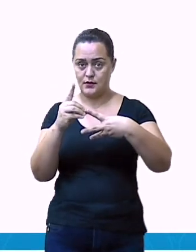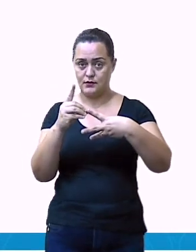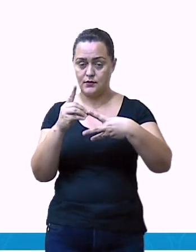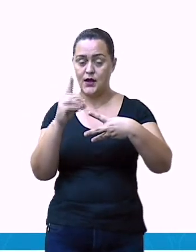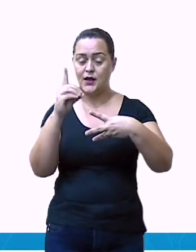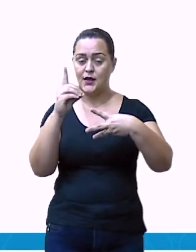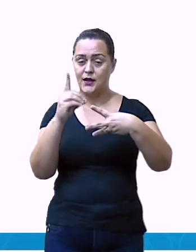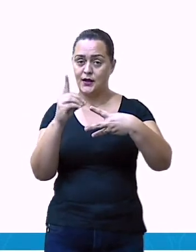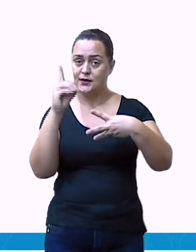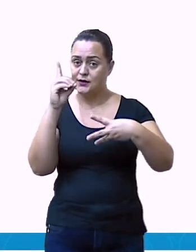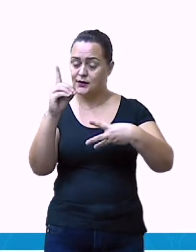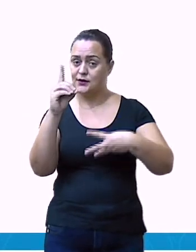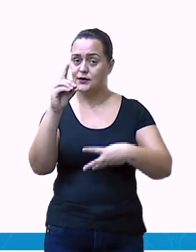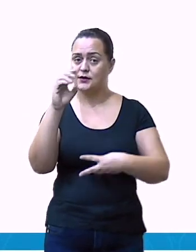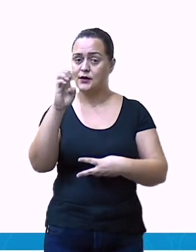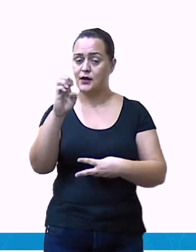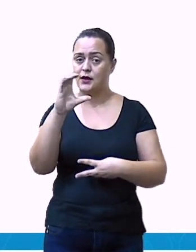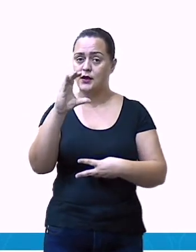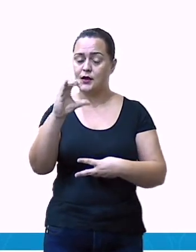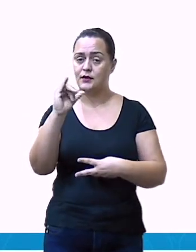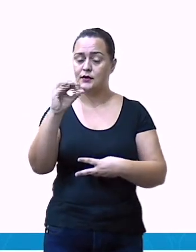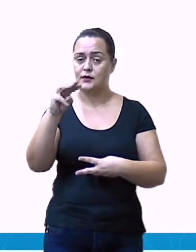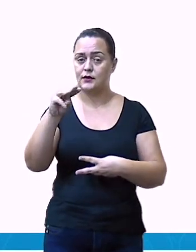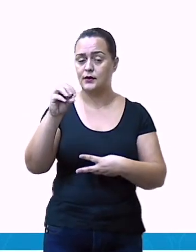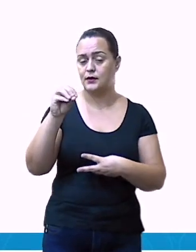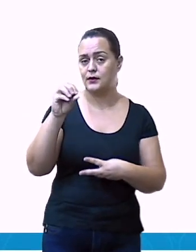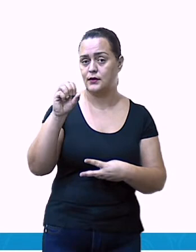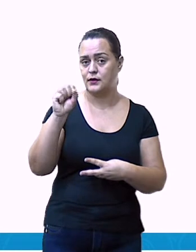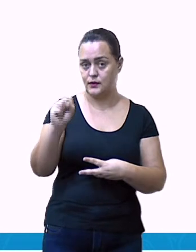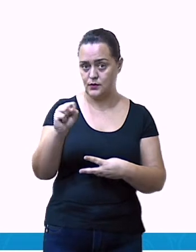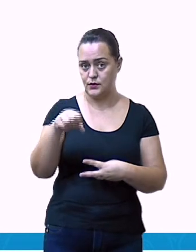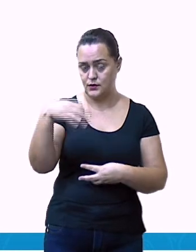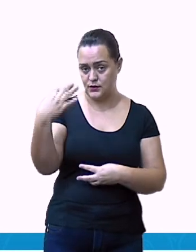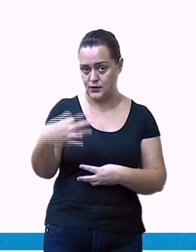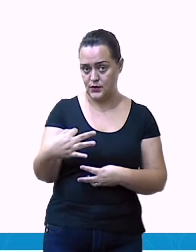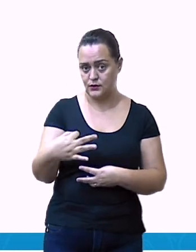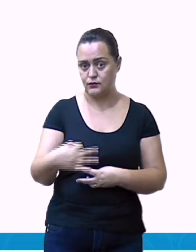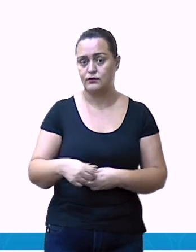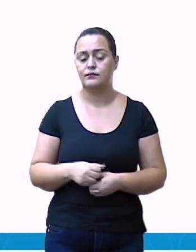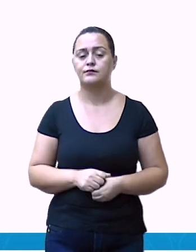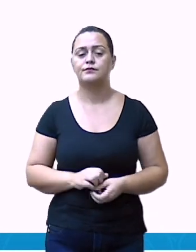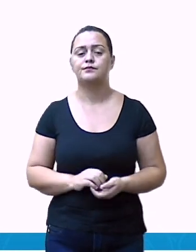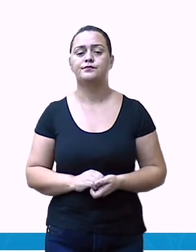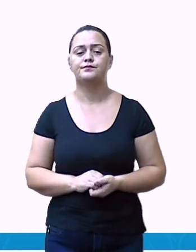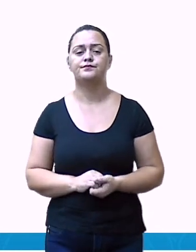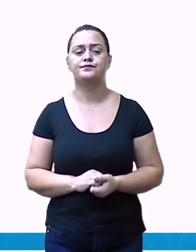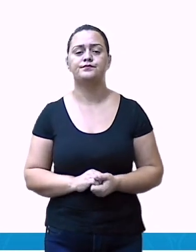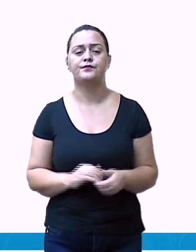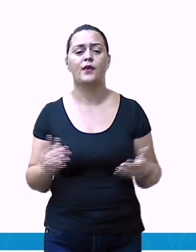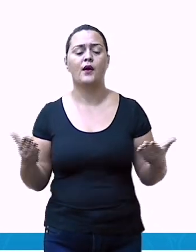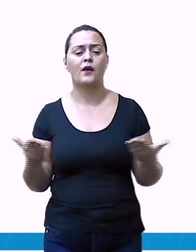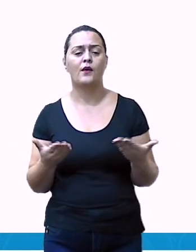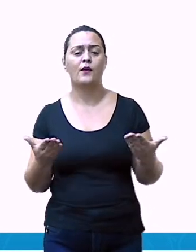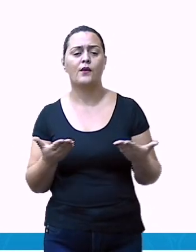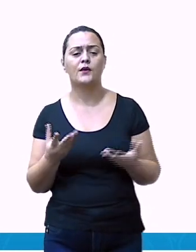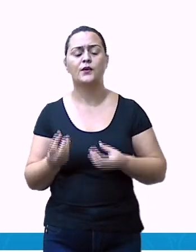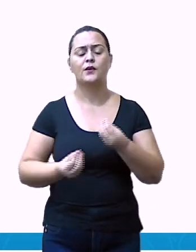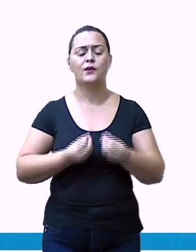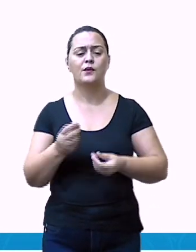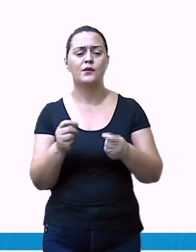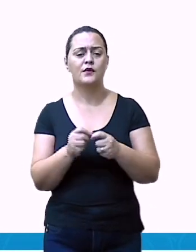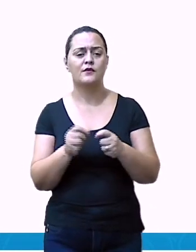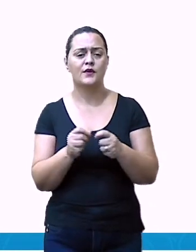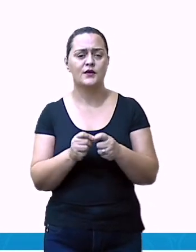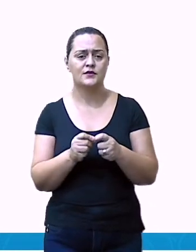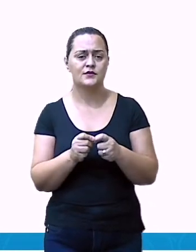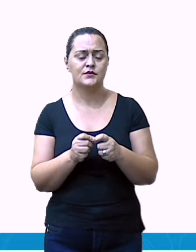décimos por 2 unidades ou 2 inteiros, que foi subindo aquele algarismo. Depois, adicionamos as unidades.